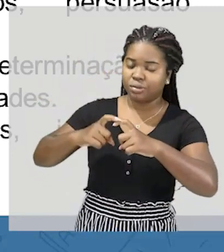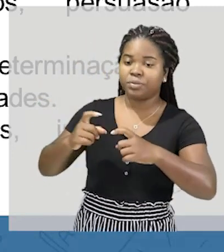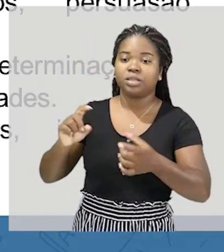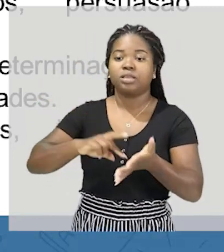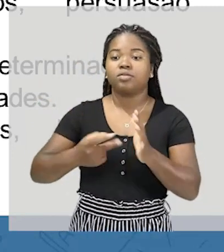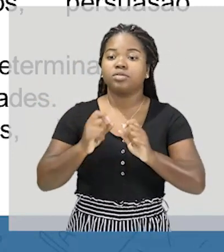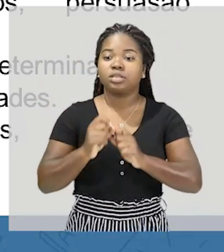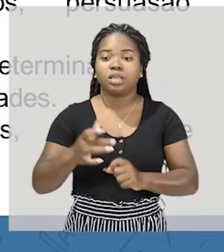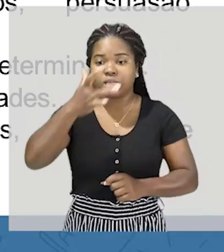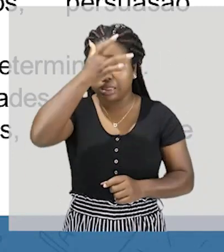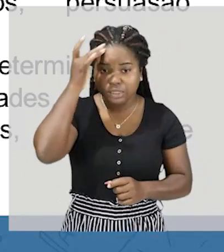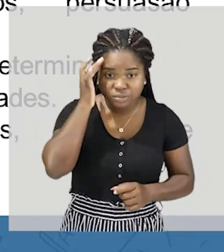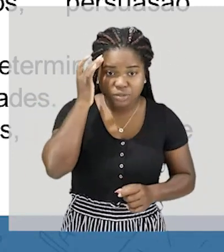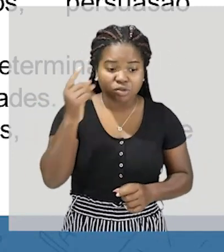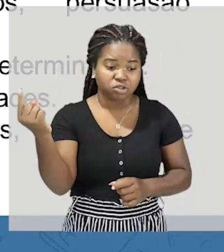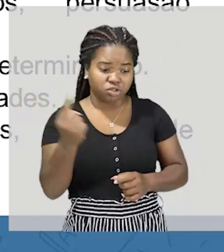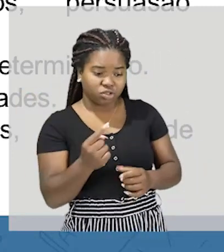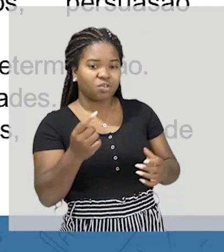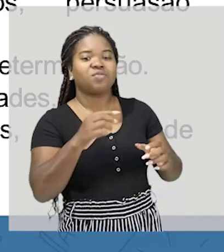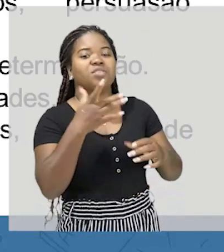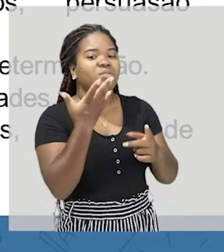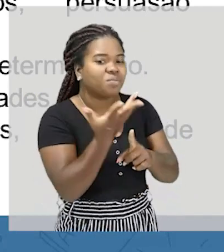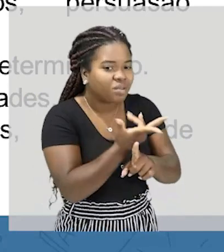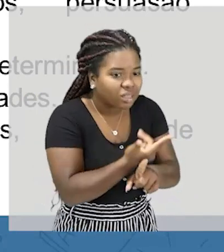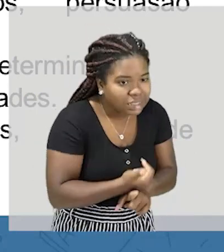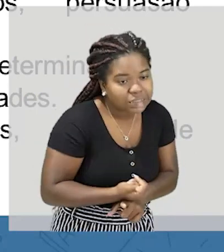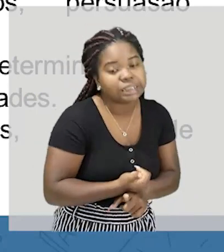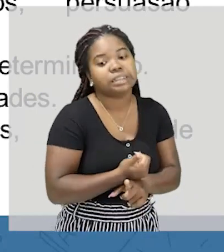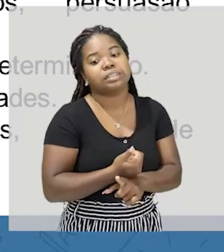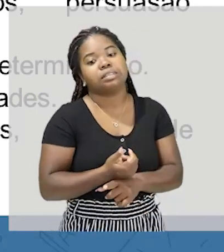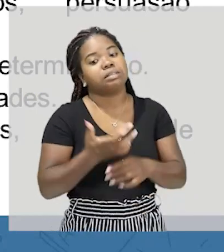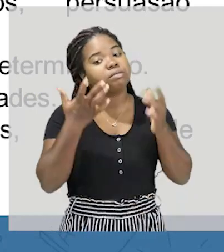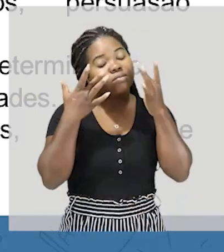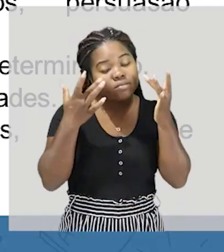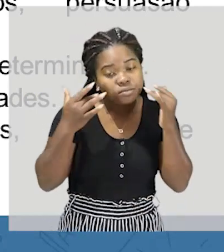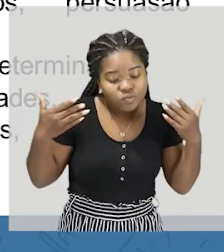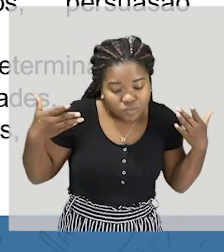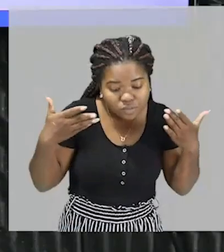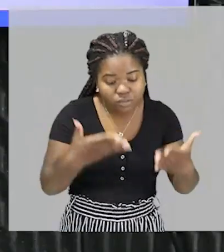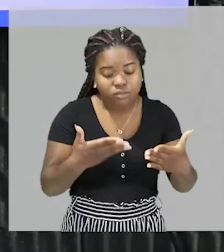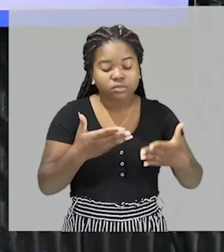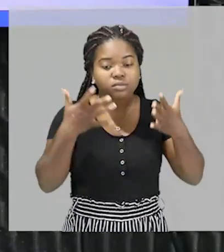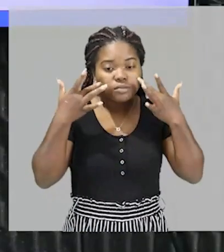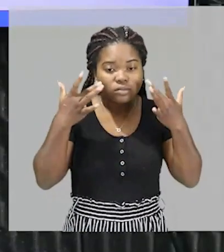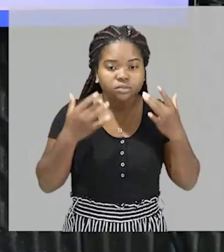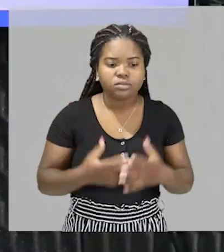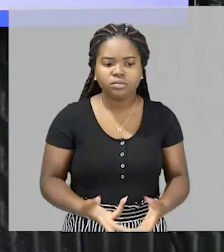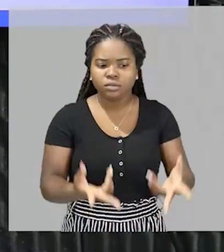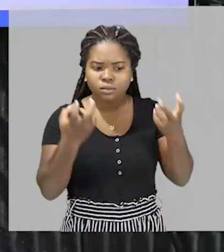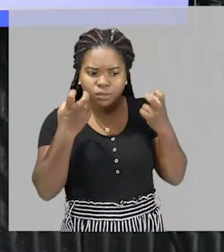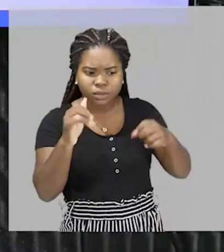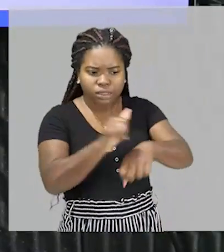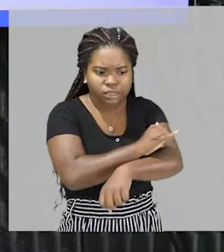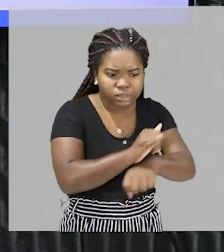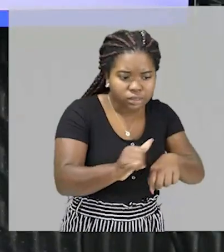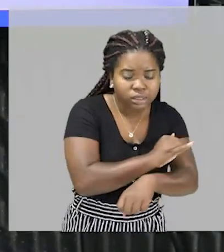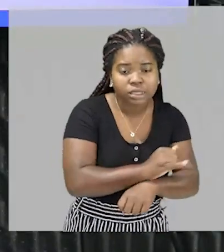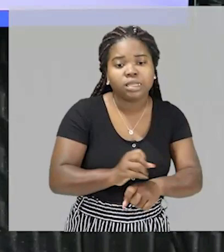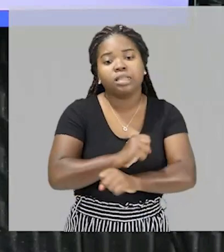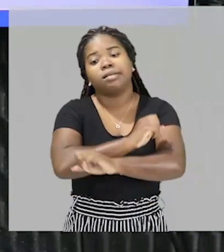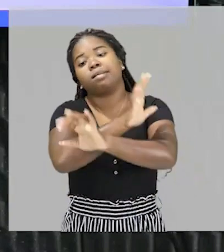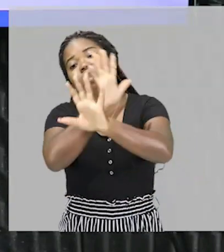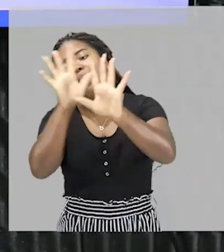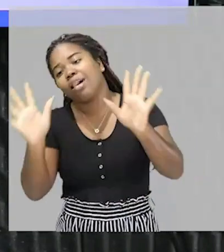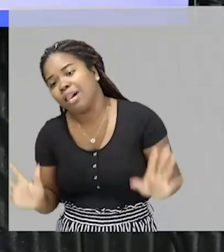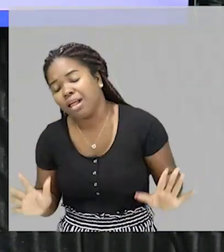pessoas que estão receitando a arte, nesse caso o teatro pontualmente, elas estão vendo ferramentas, inclusive,